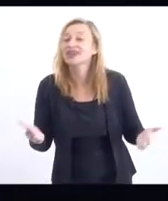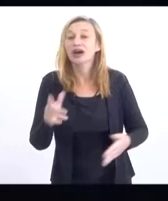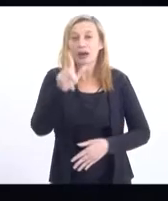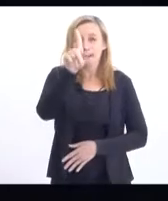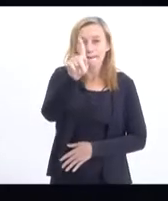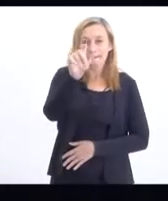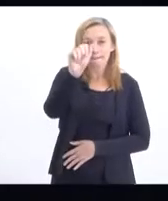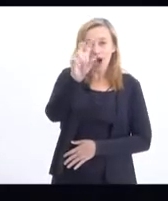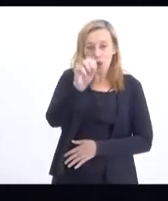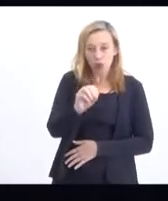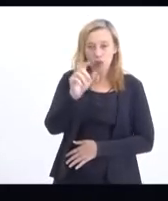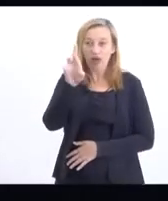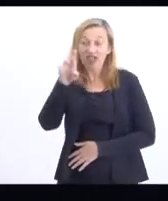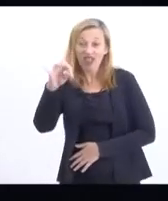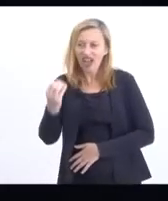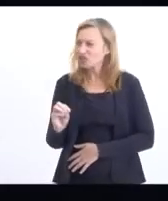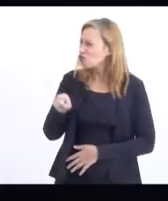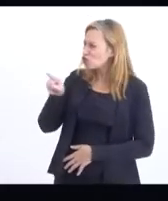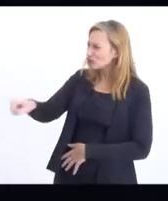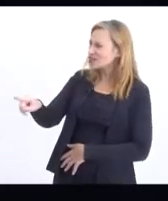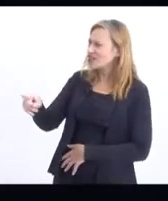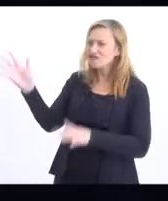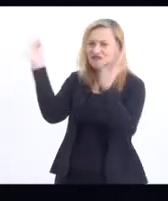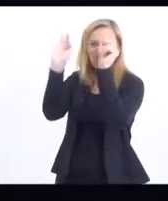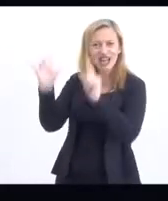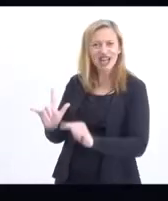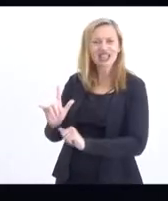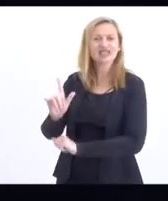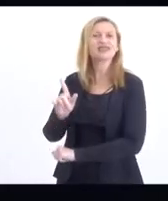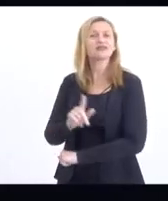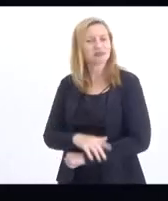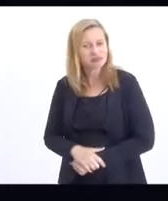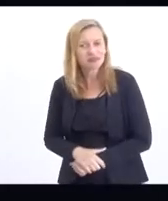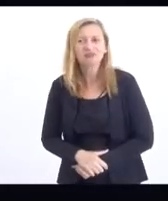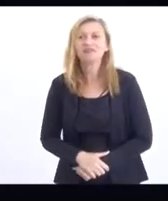Paulo Renato. Você foi muito feliz, Paulo Renato.